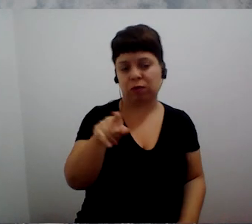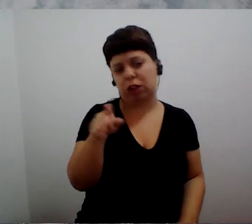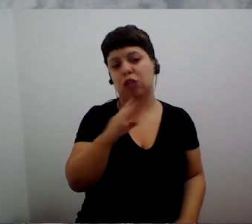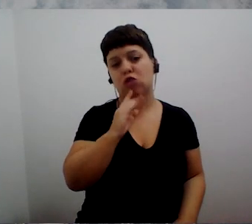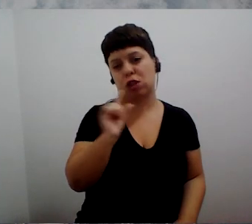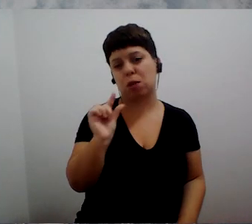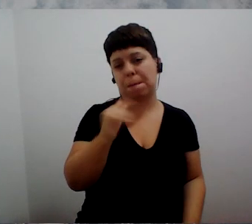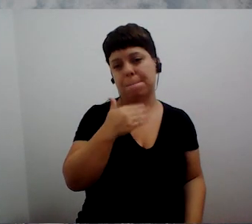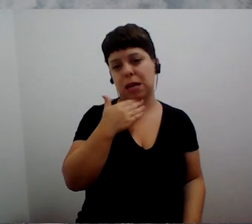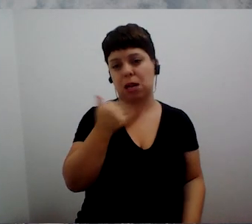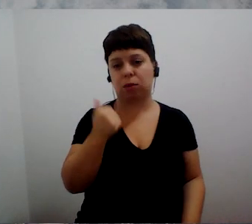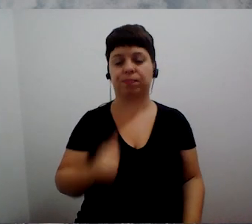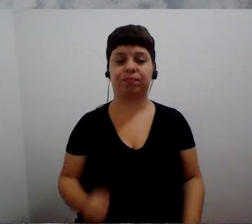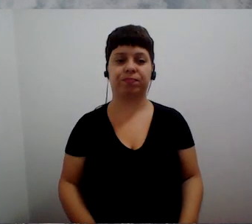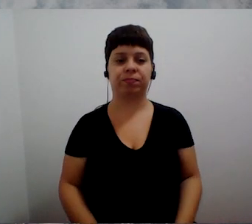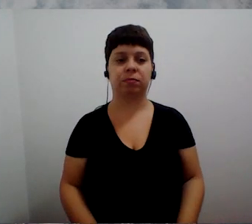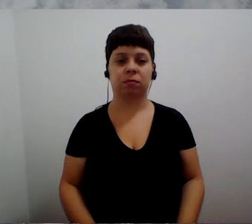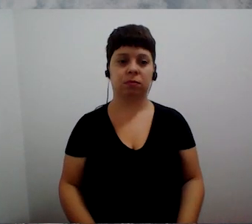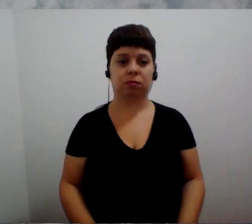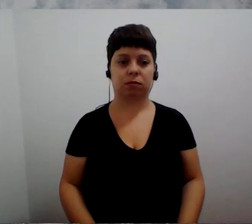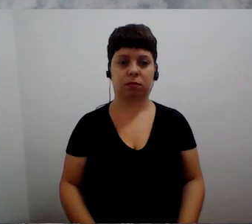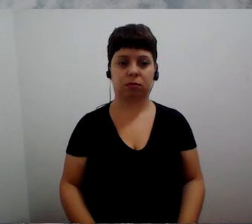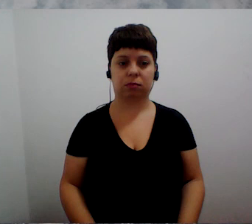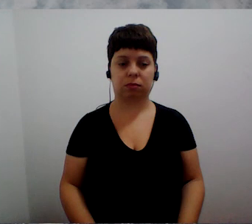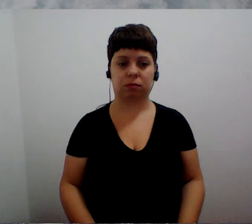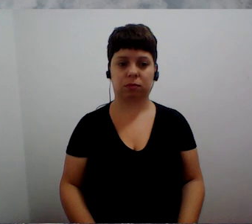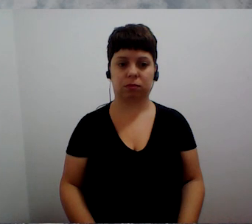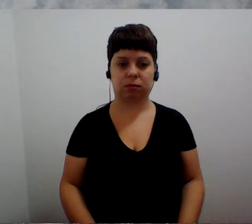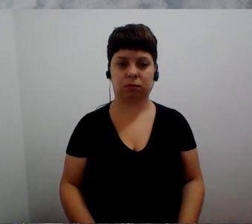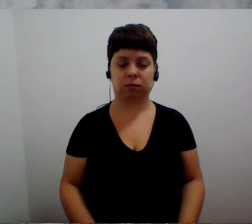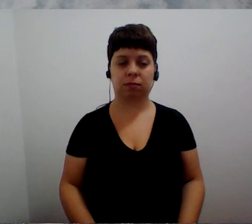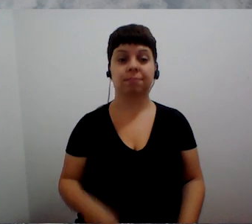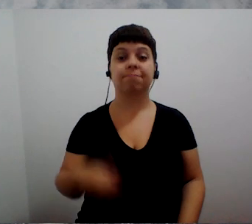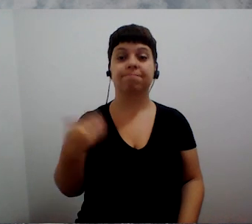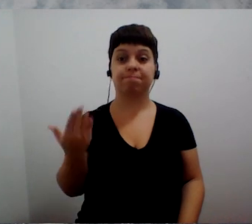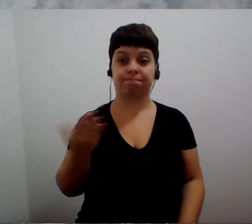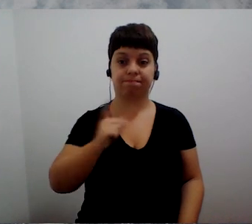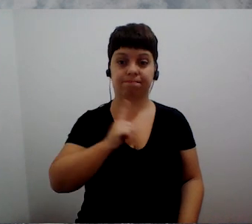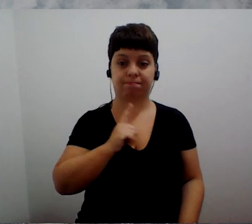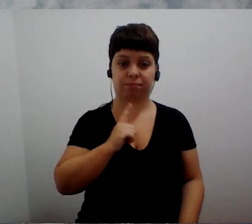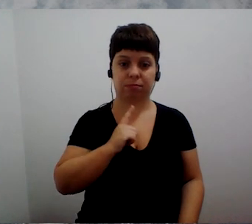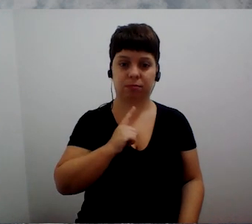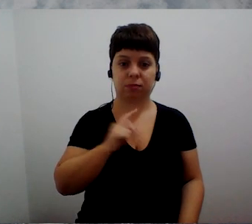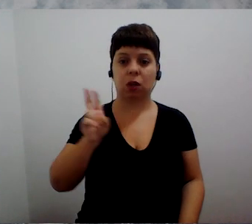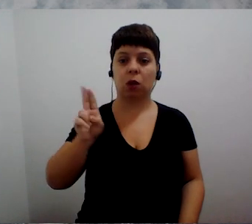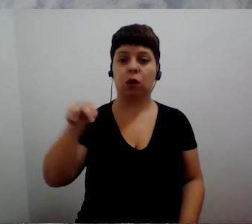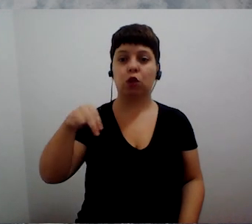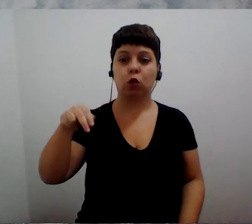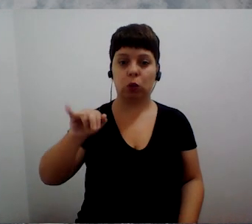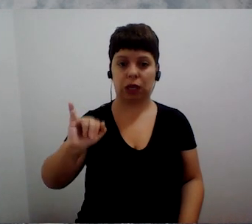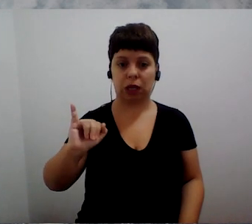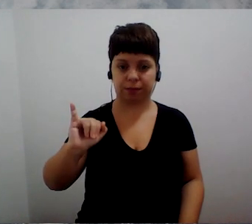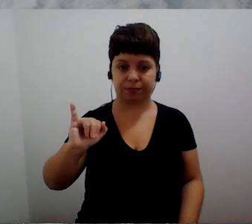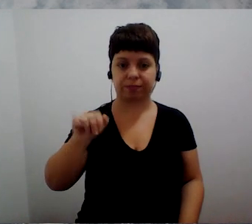conheçam eles um pouquinho mais. Tá? A gente, então, aqui tem a Uni Klostad, que